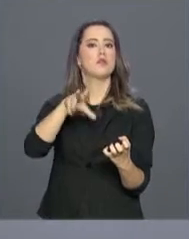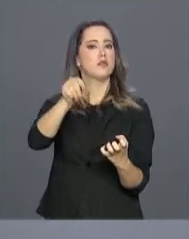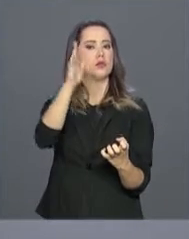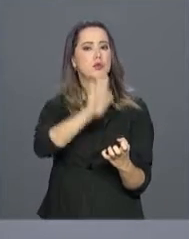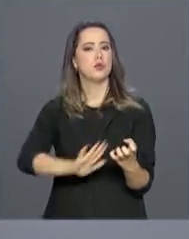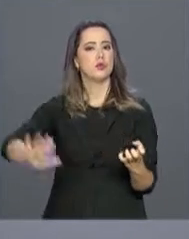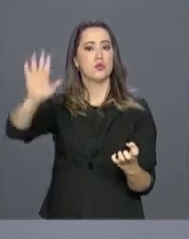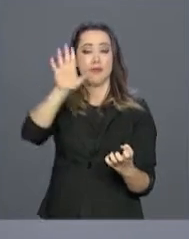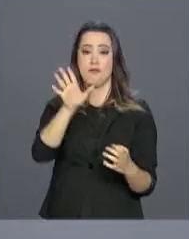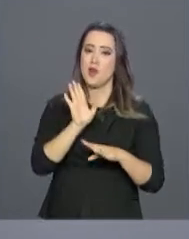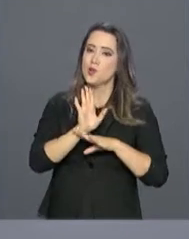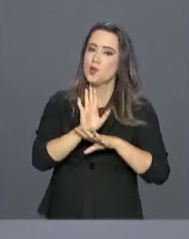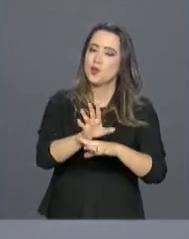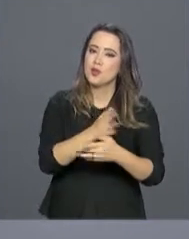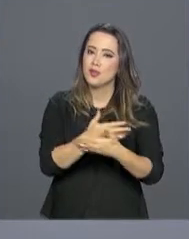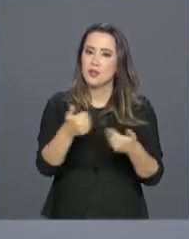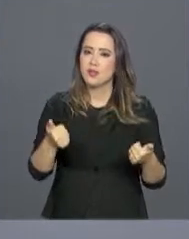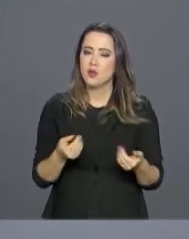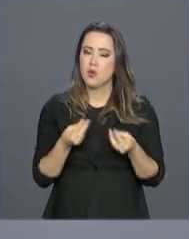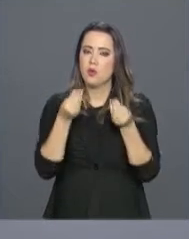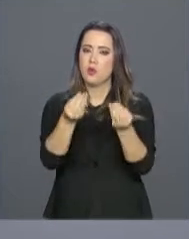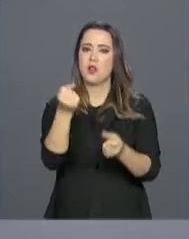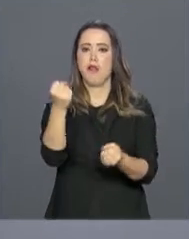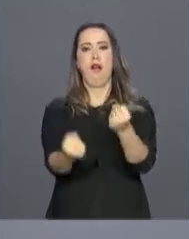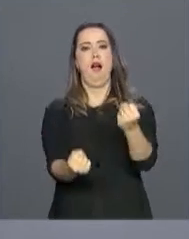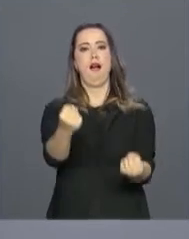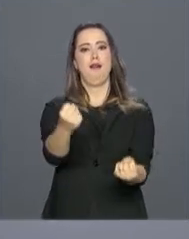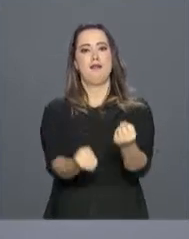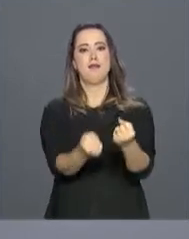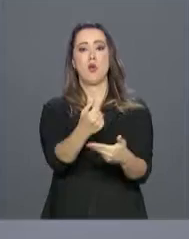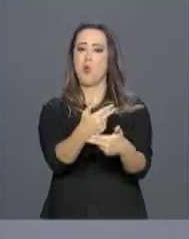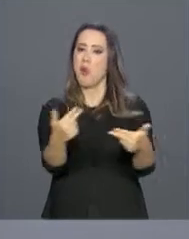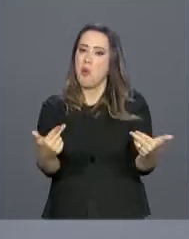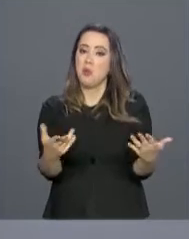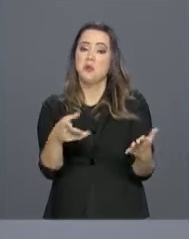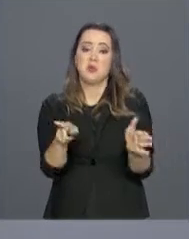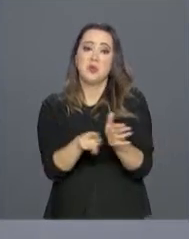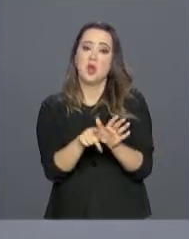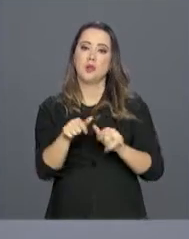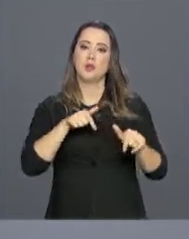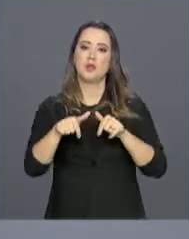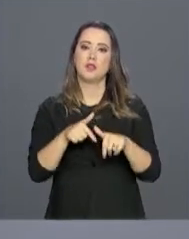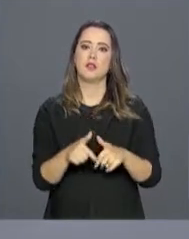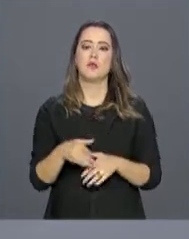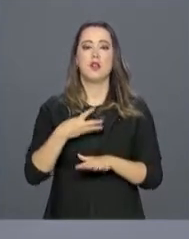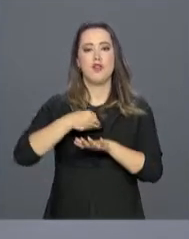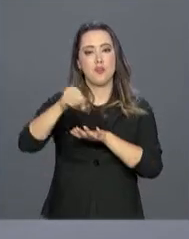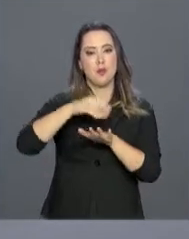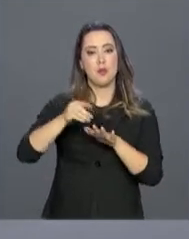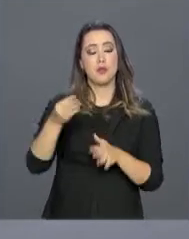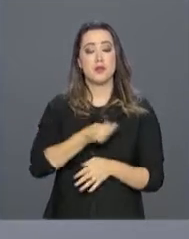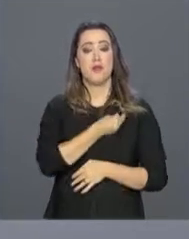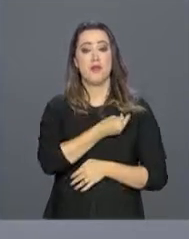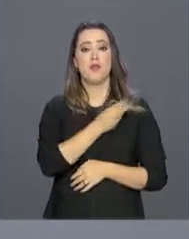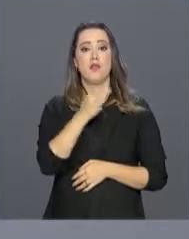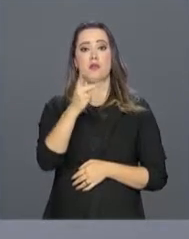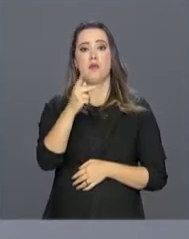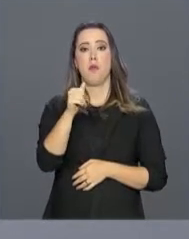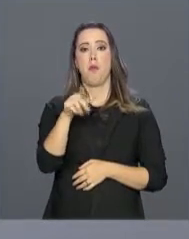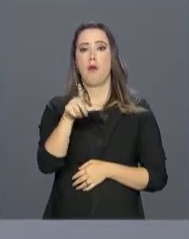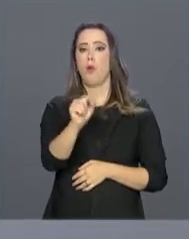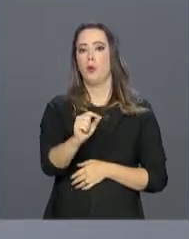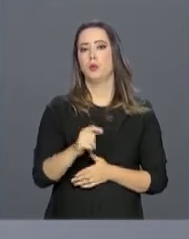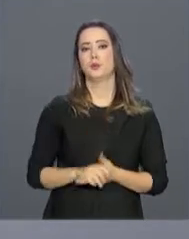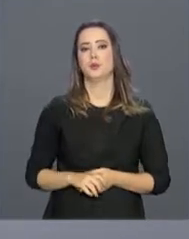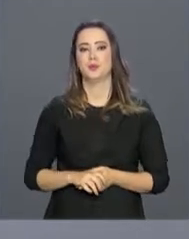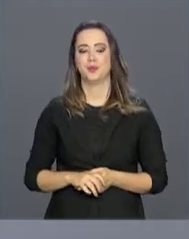reforços com entrar a entrega de automóveis e outros equipamentos quem tem essas informações para a gente ao vivo é o repórter paulo